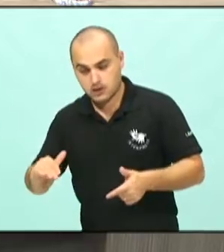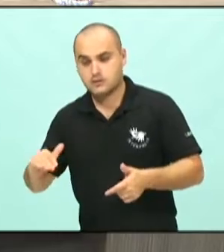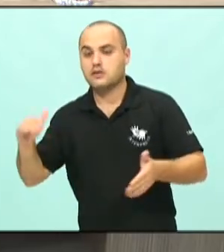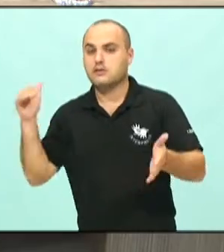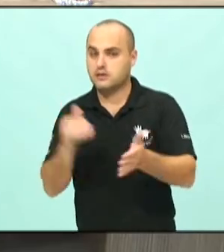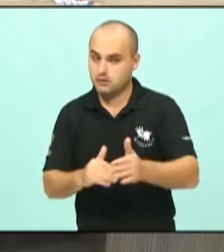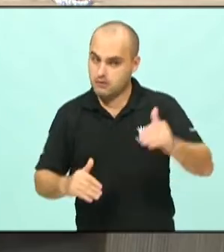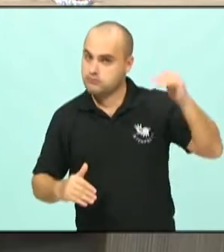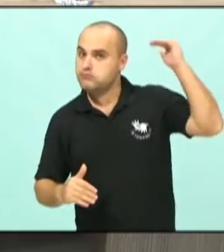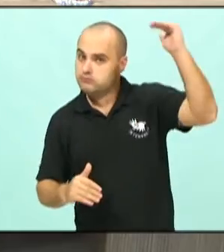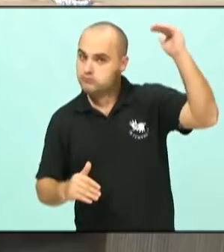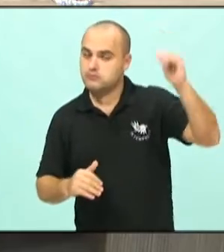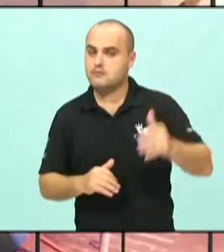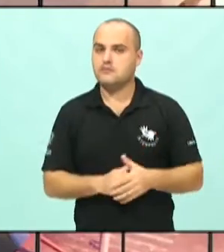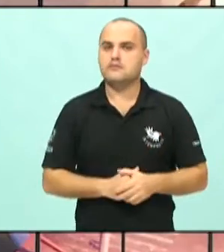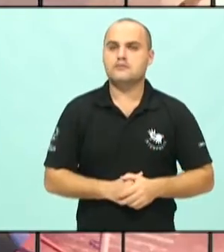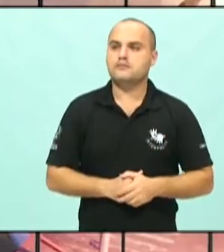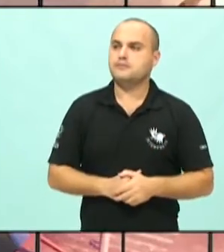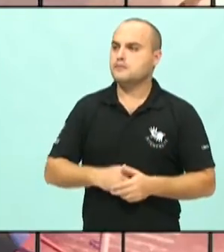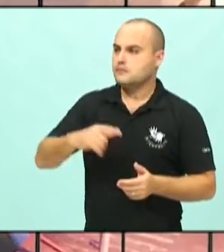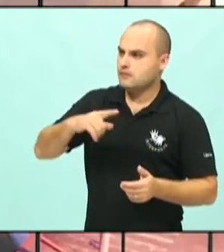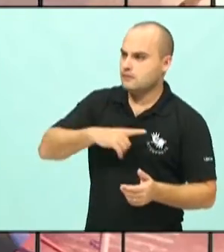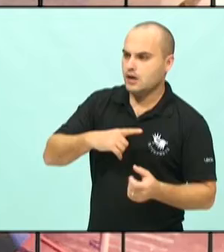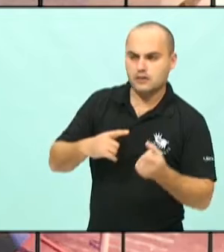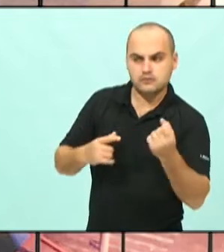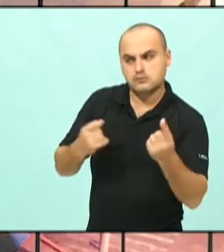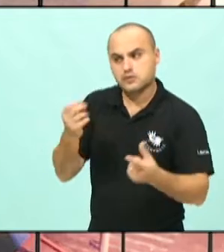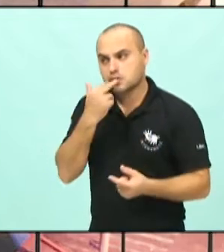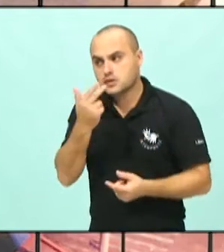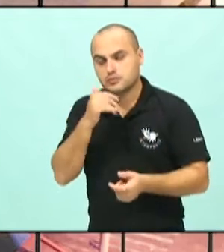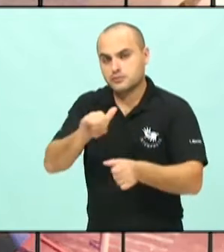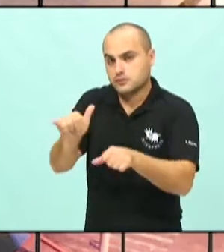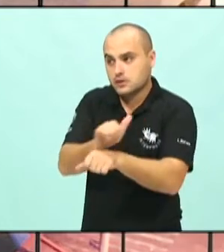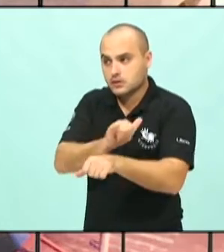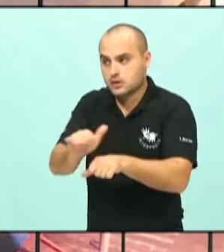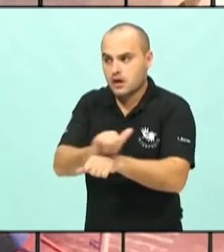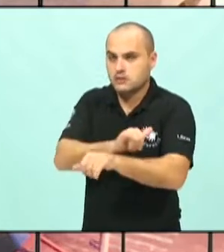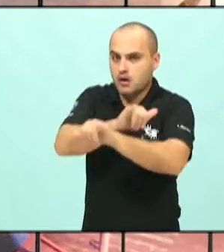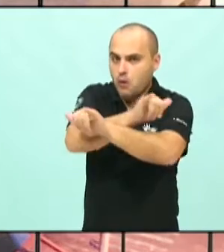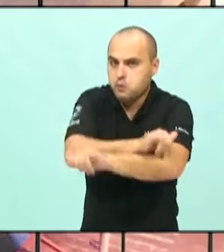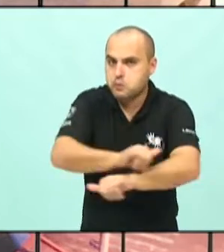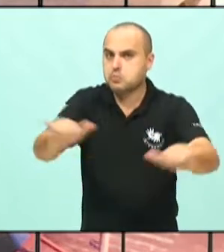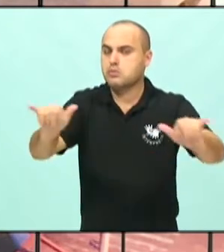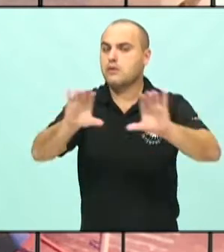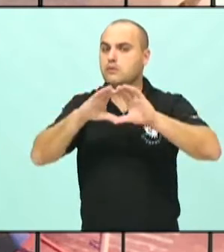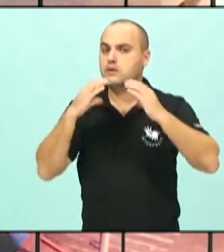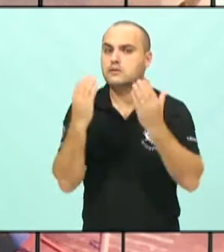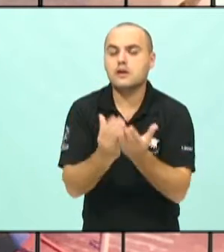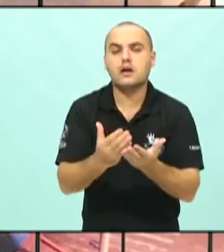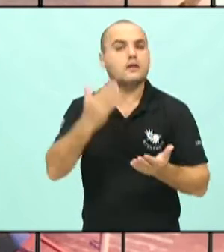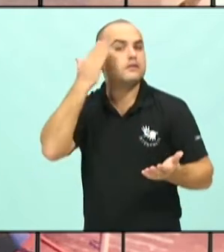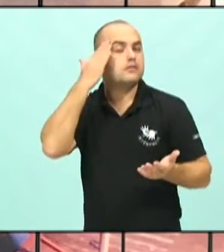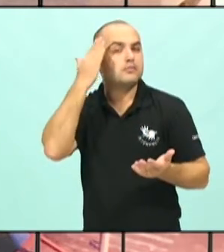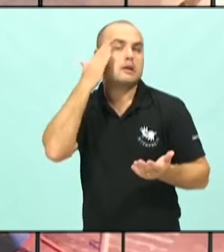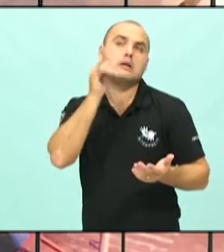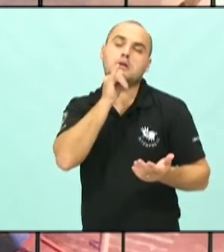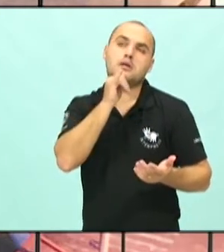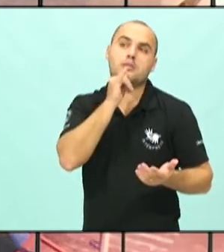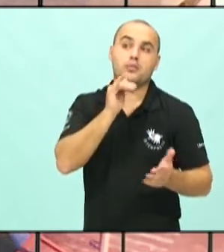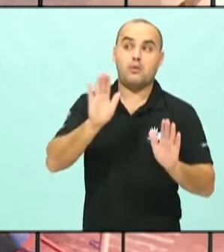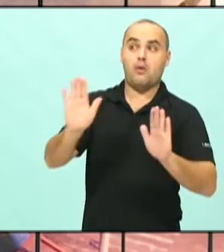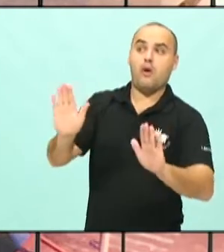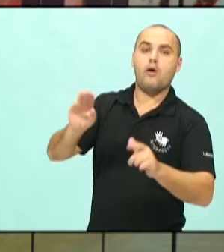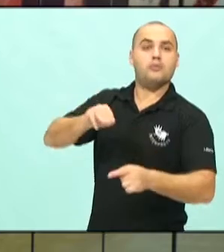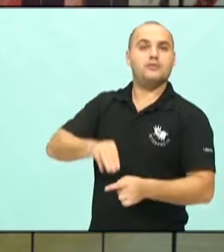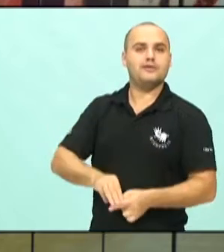tem alguma estratégia de abordagem e divulgação até para a comunidade? Ficar sabendo, o município de